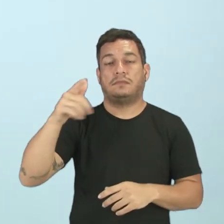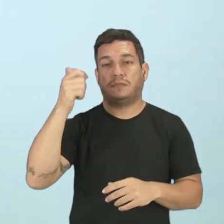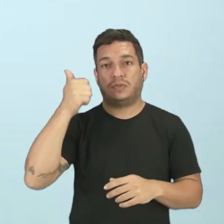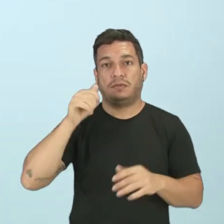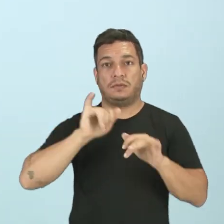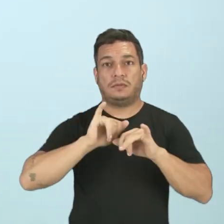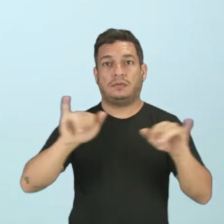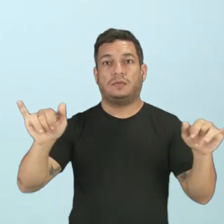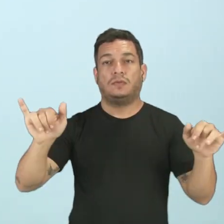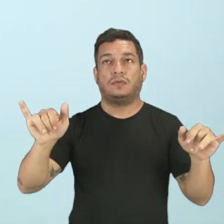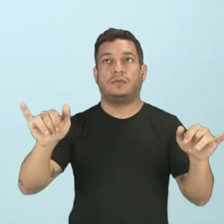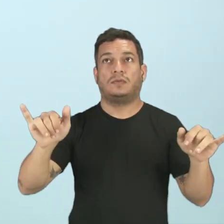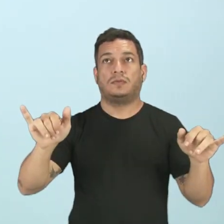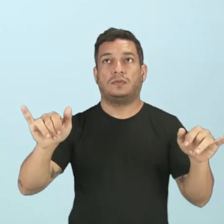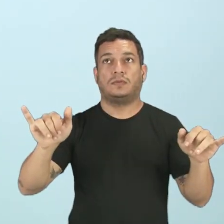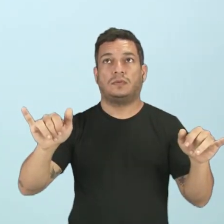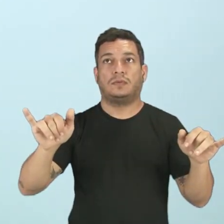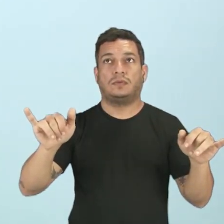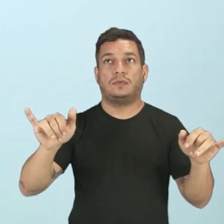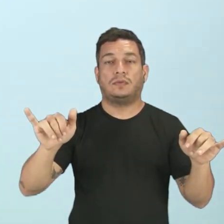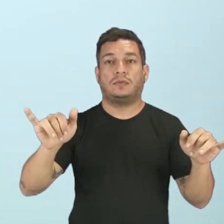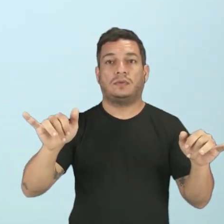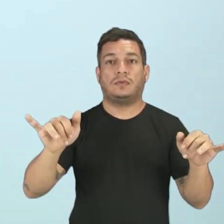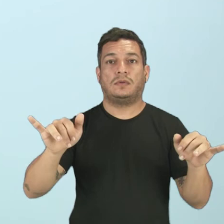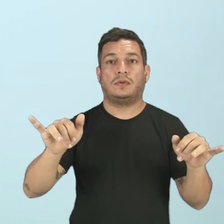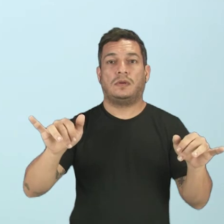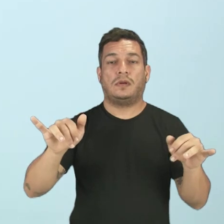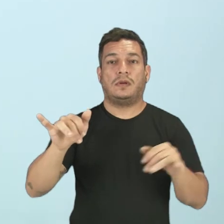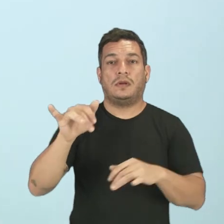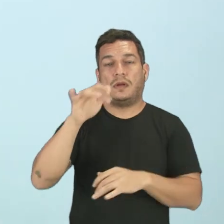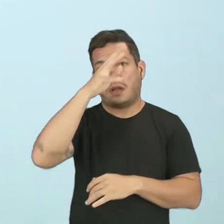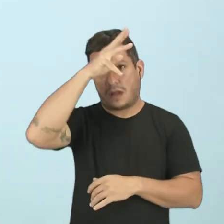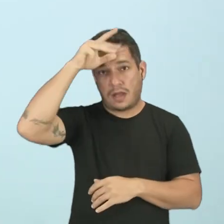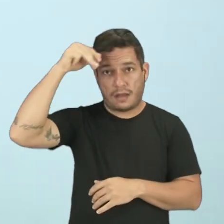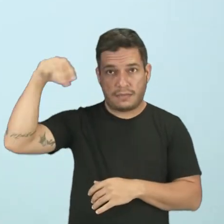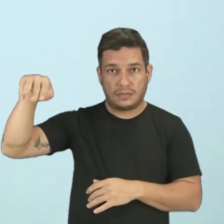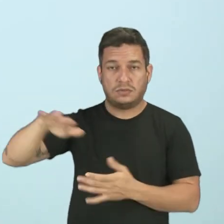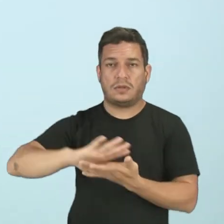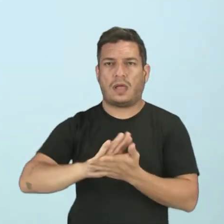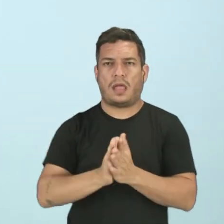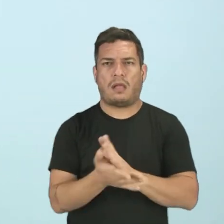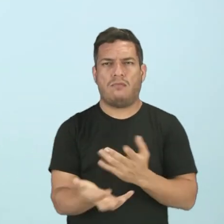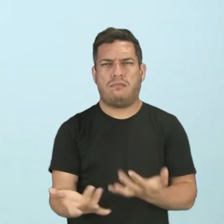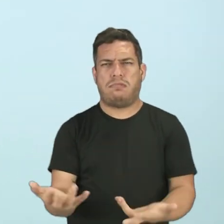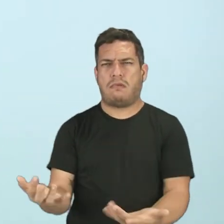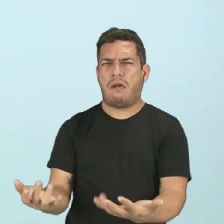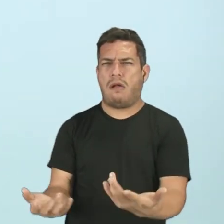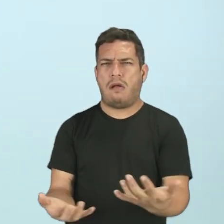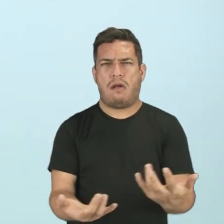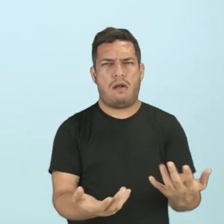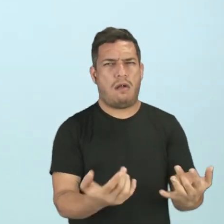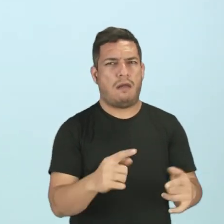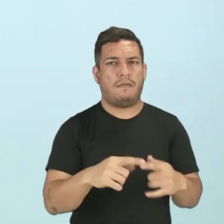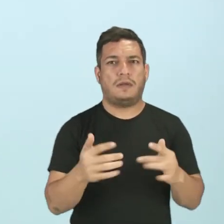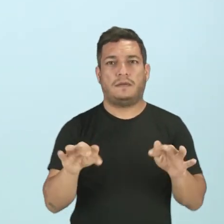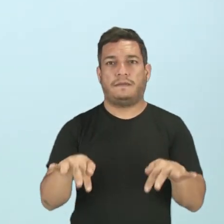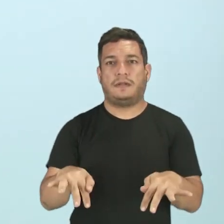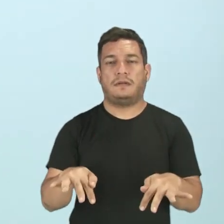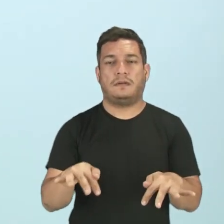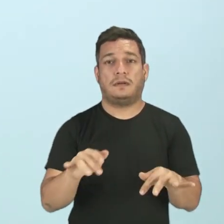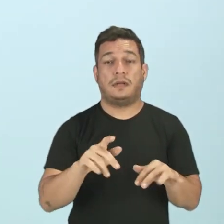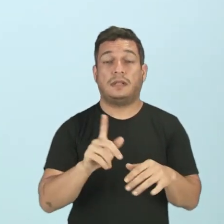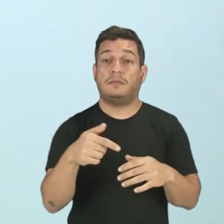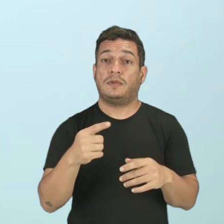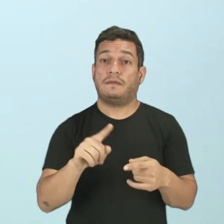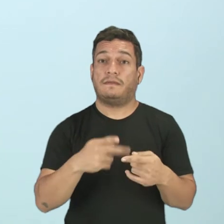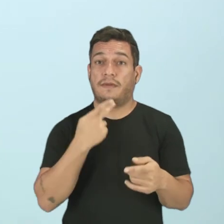a manchete do dia, a manchete bomba. O Pantanal está acabando em fogo. Beleza. Mais notícia no final dessa edição. Aí ele